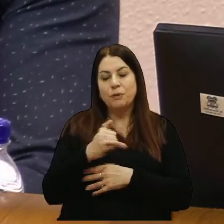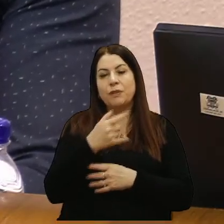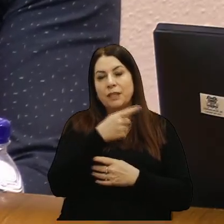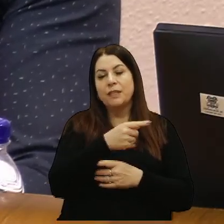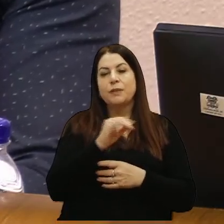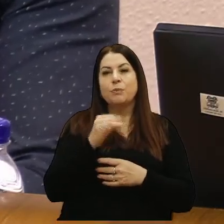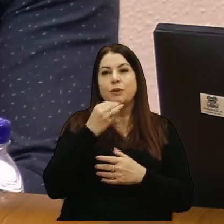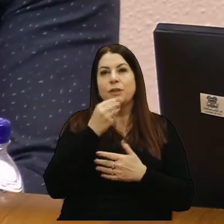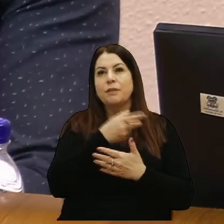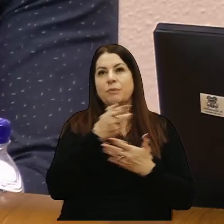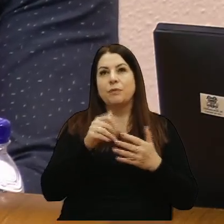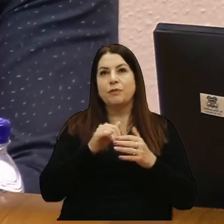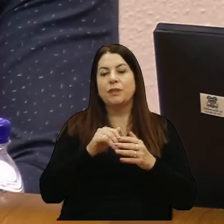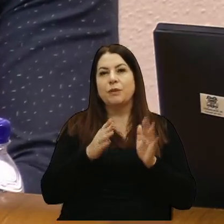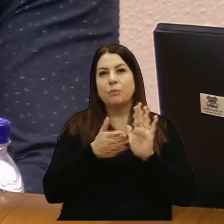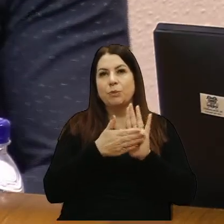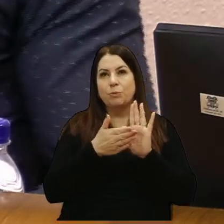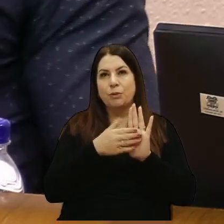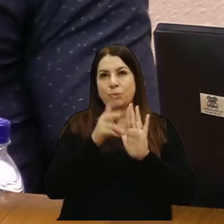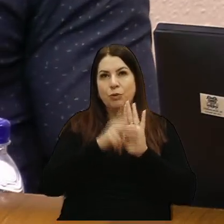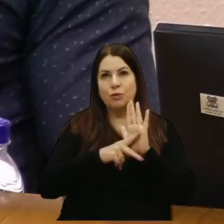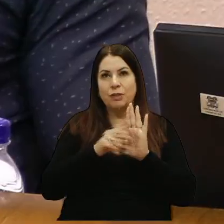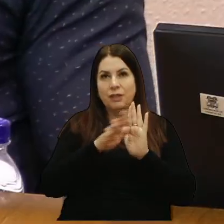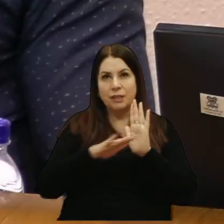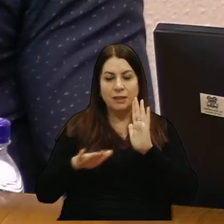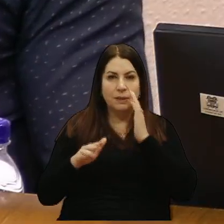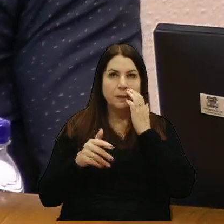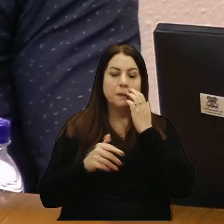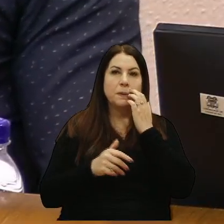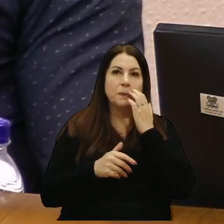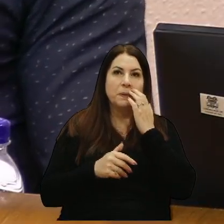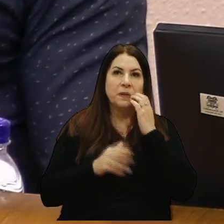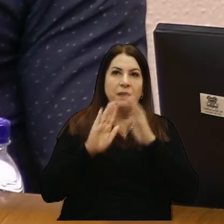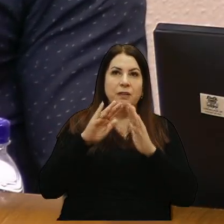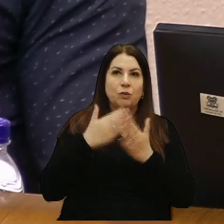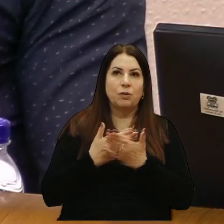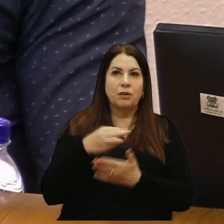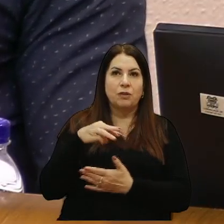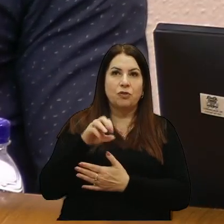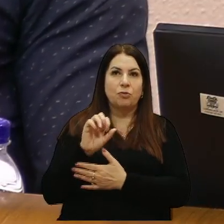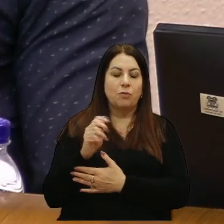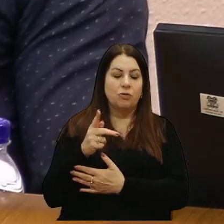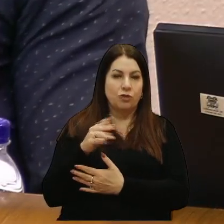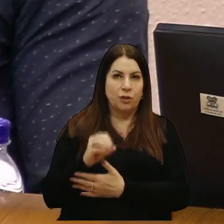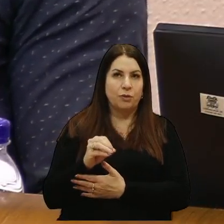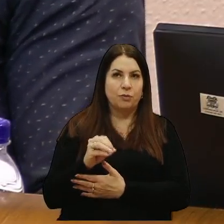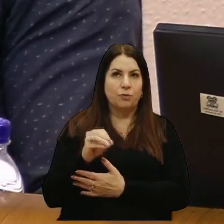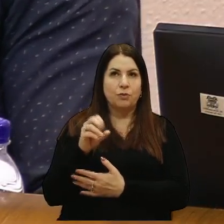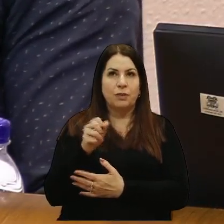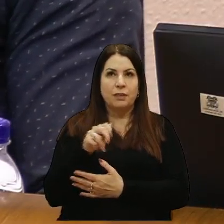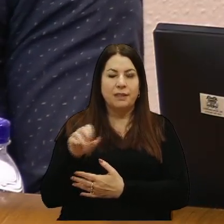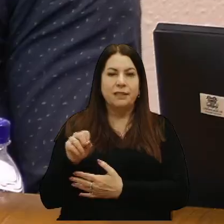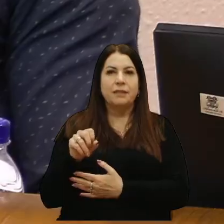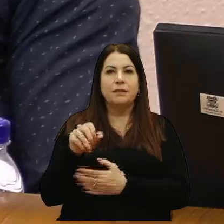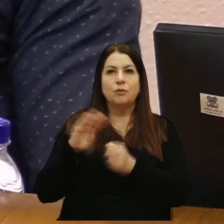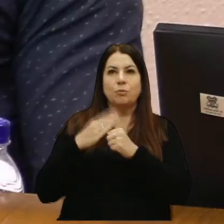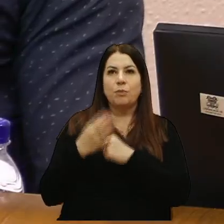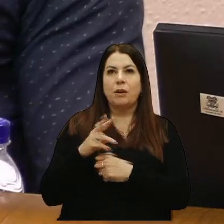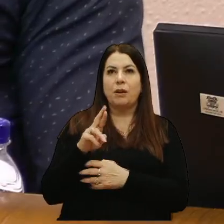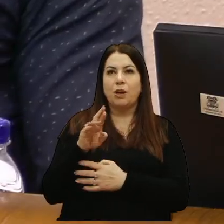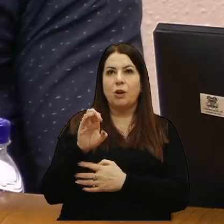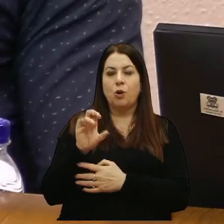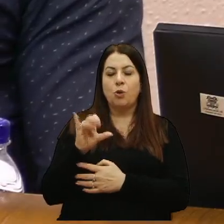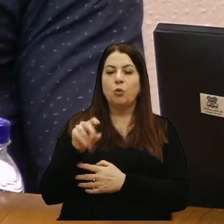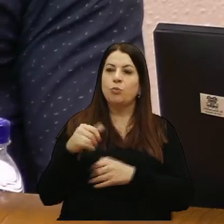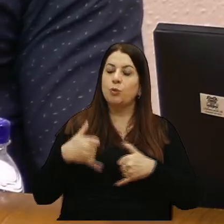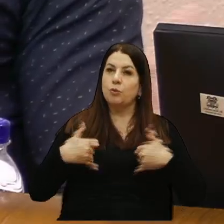essa oportunidade para anunciar que eu vou propor o projeto das crianças do Colégio Machado de Assis, lá no Reolon, que muito me orgulharam, e